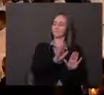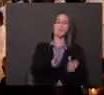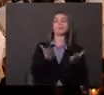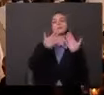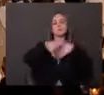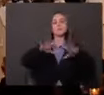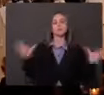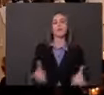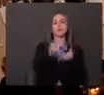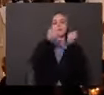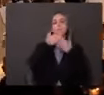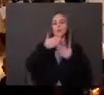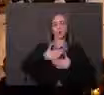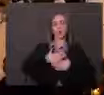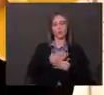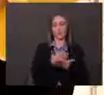mas livrai-nos do mal.